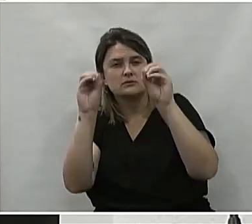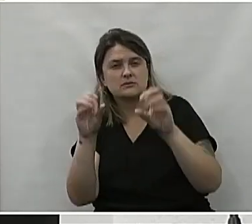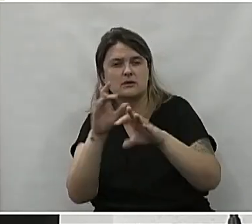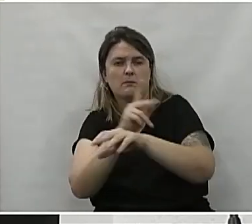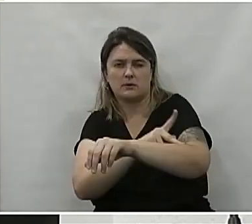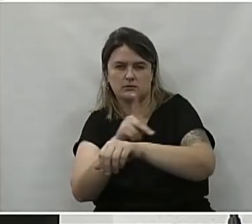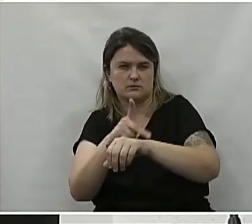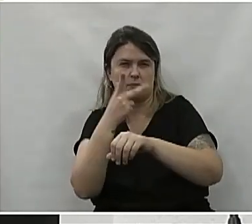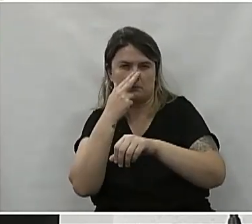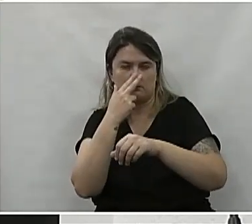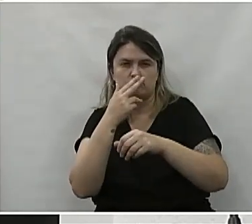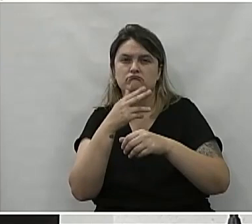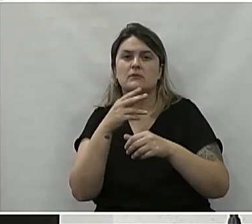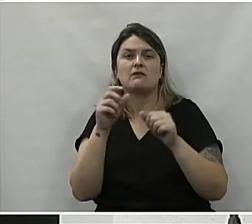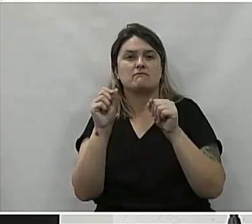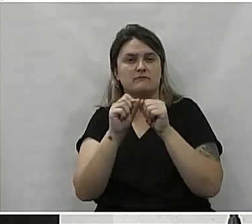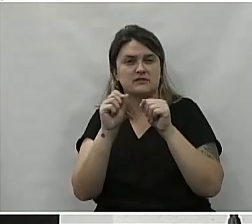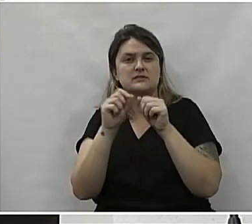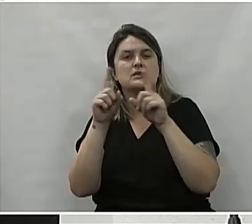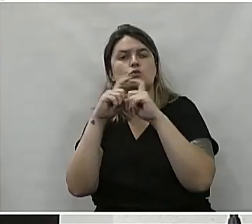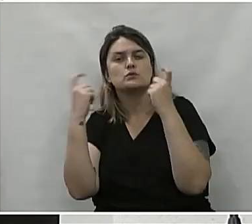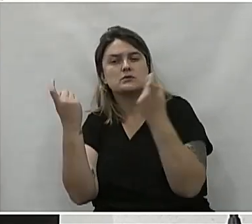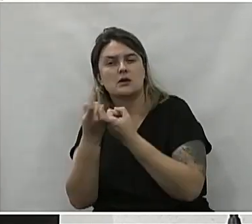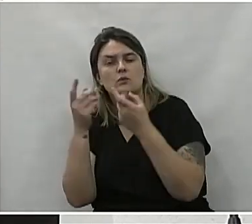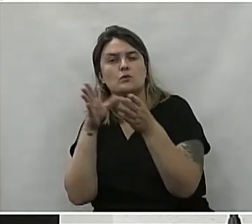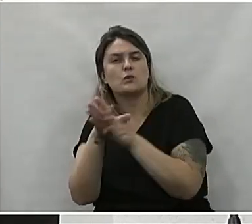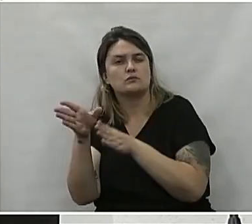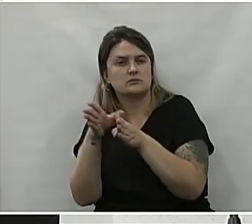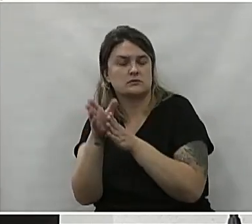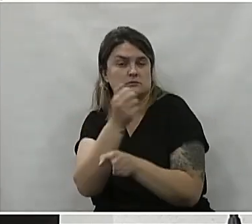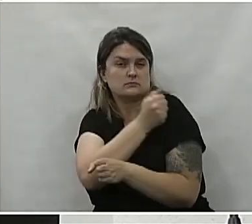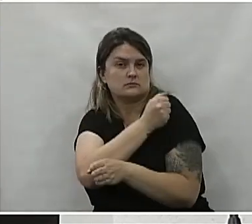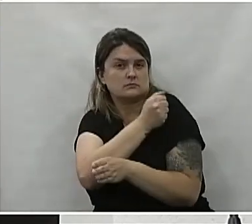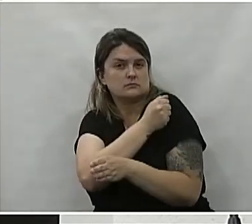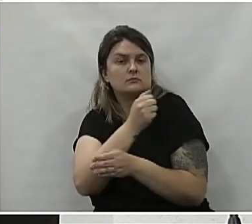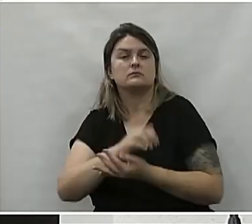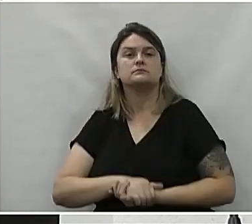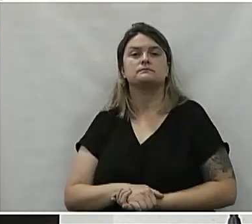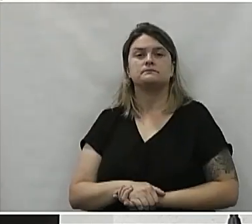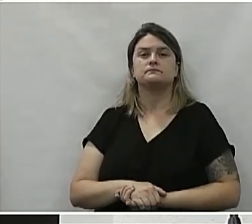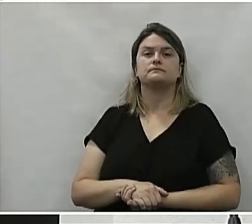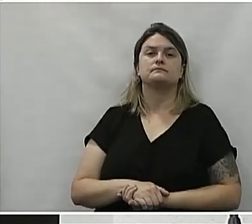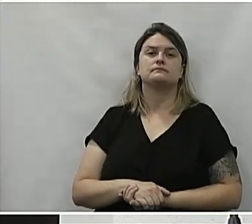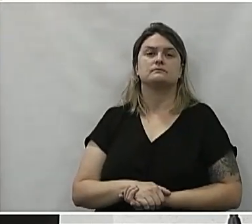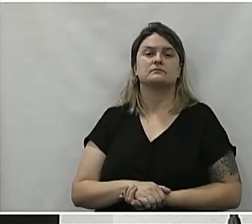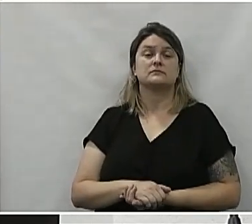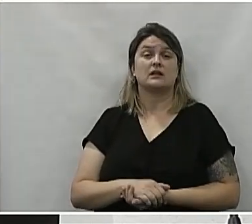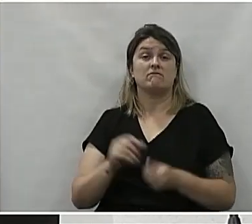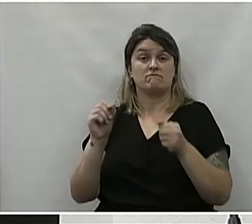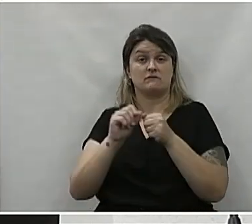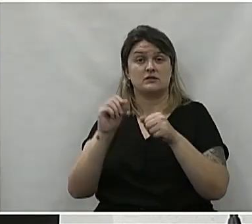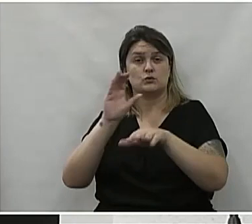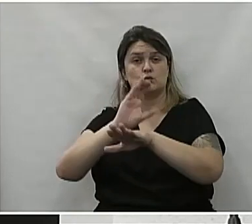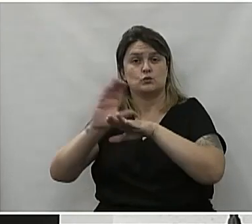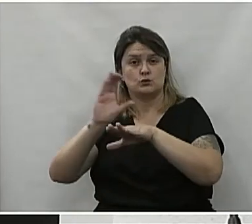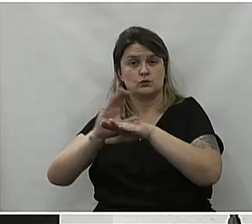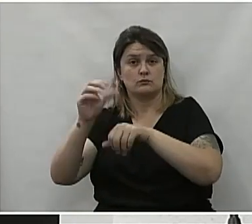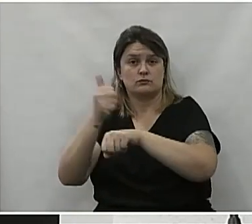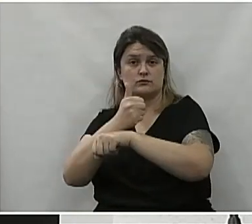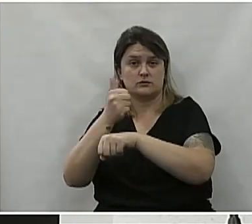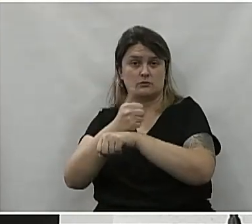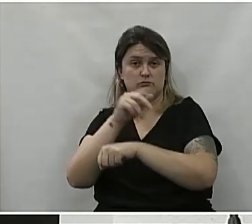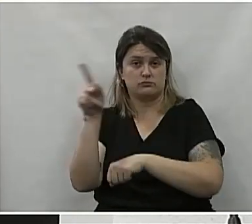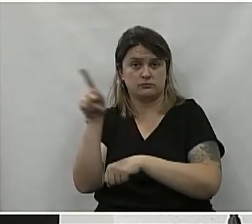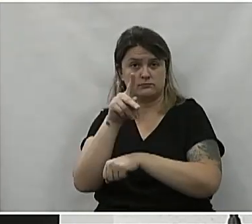presente Em qualquer tipo De reunião E aconselhamento Envolvendo os alunos Atuam também Na capacitação De profissionais Da